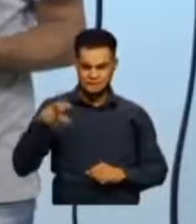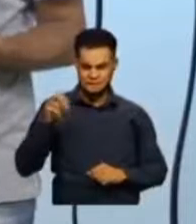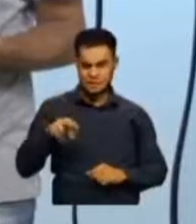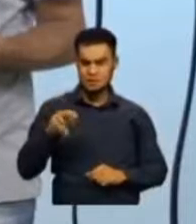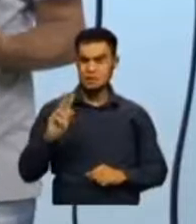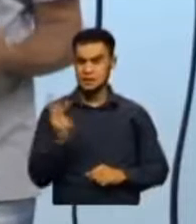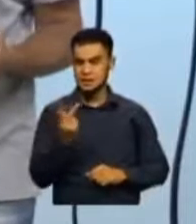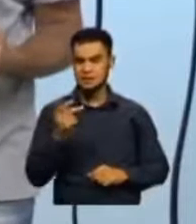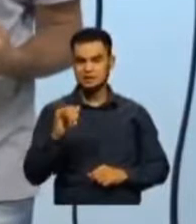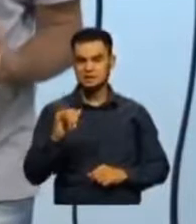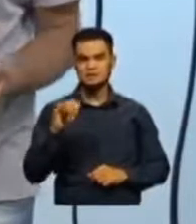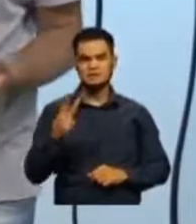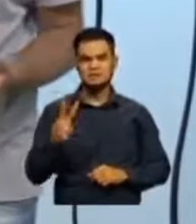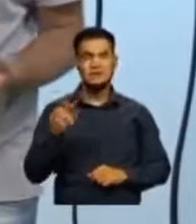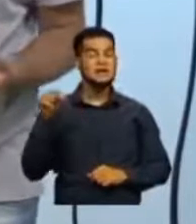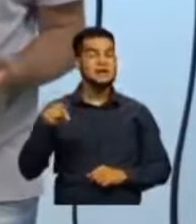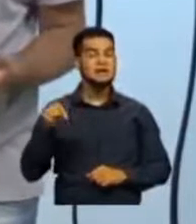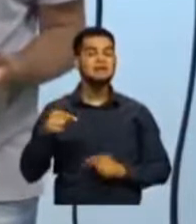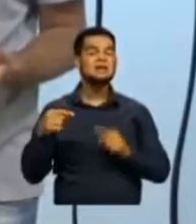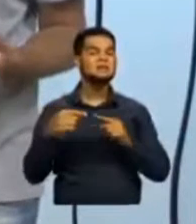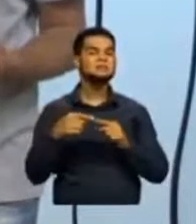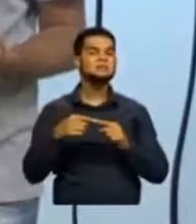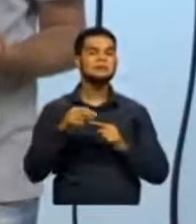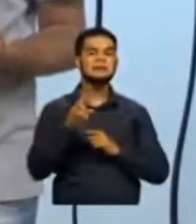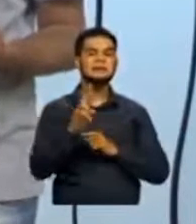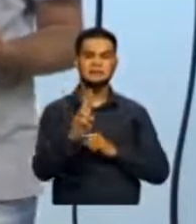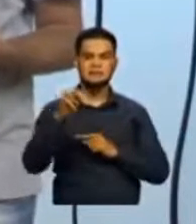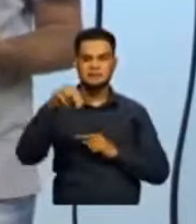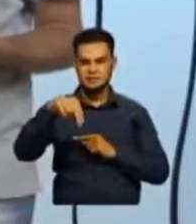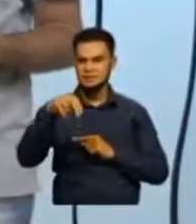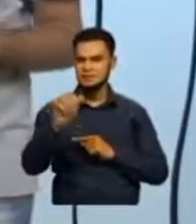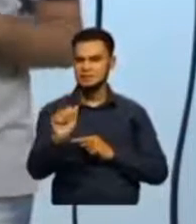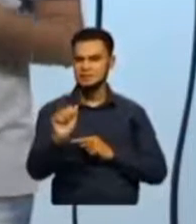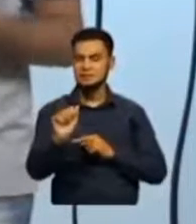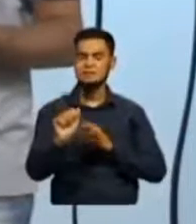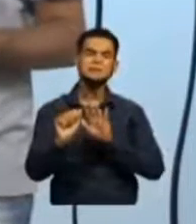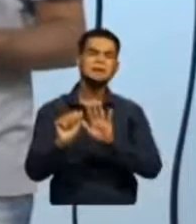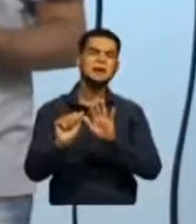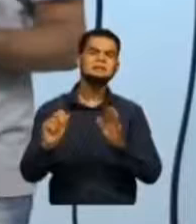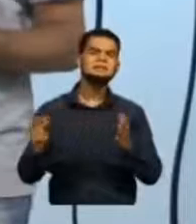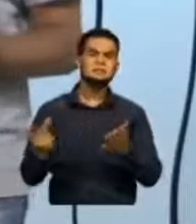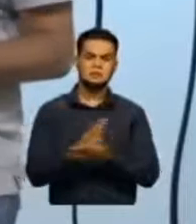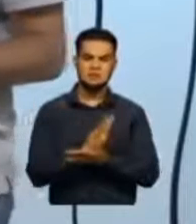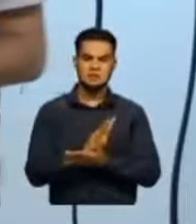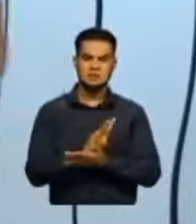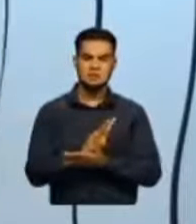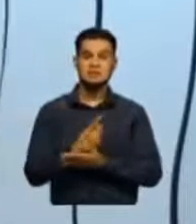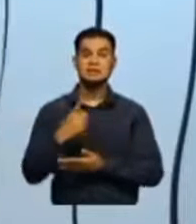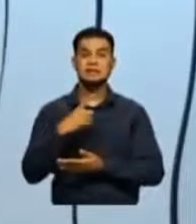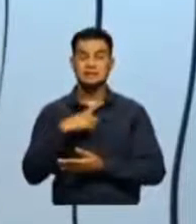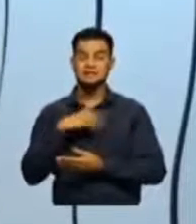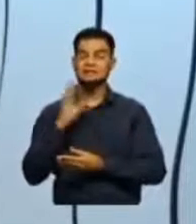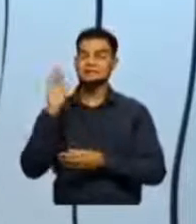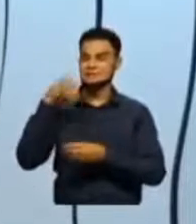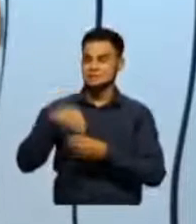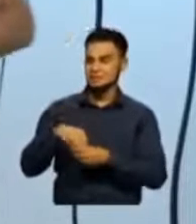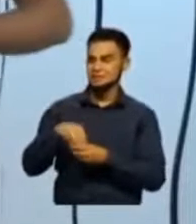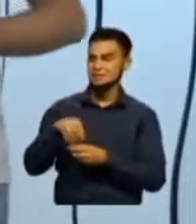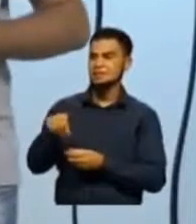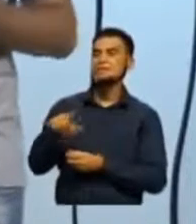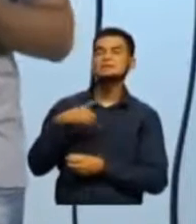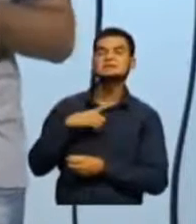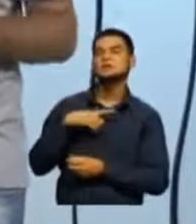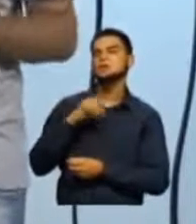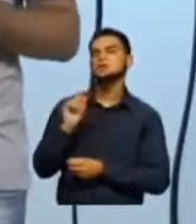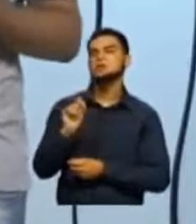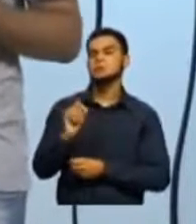ele é um vírus de RNA, só que ele tem uma enzima que ele carrega, que é essa daqui,